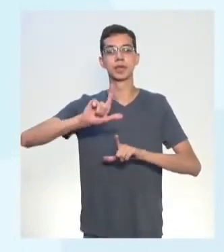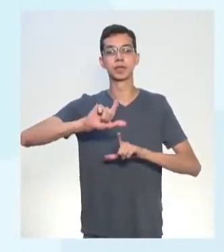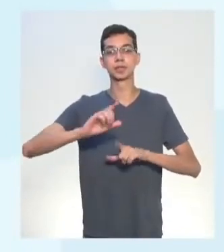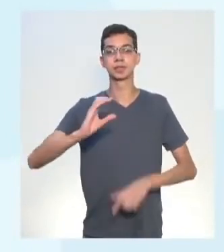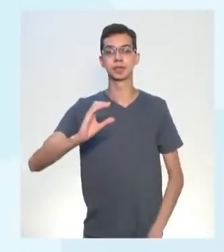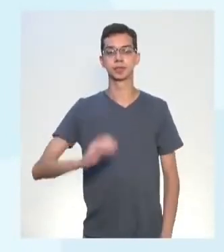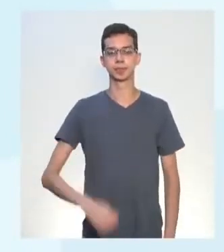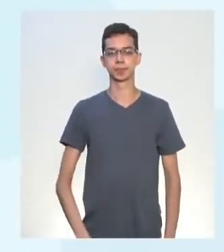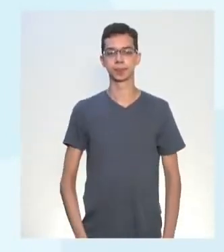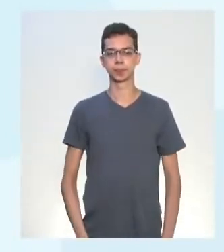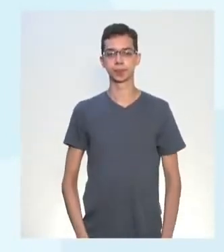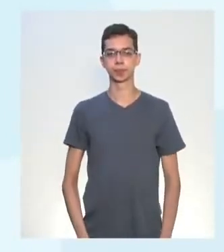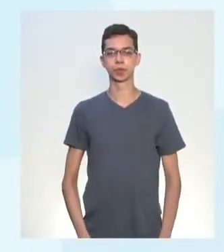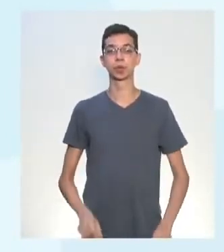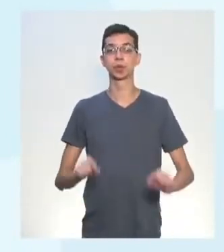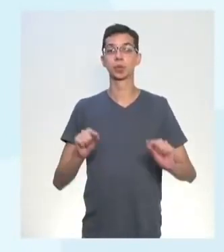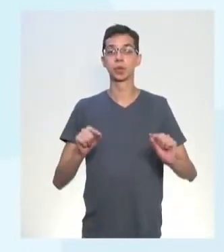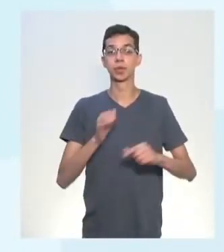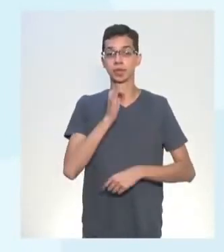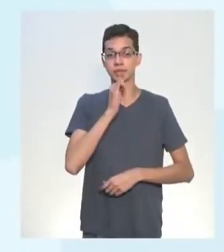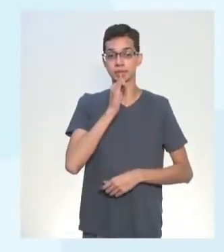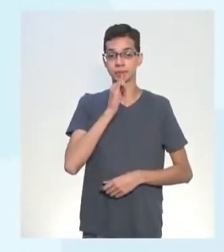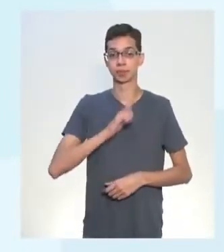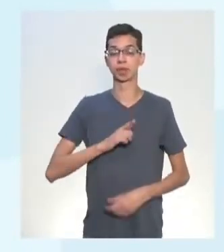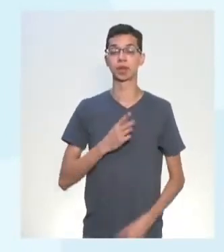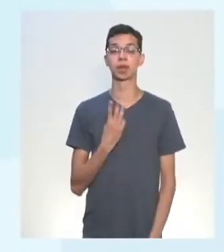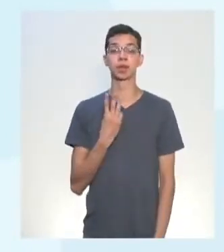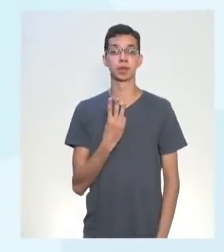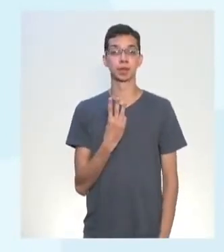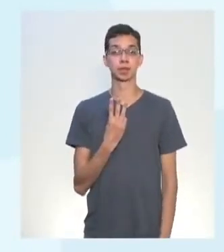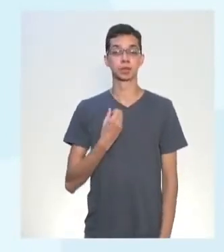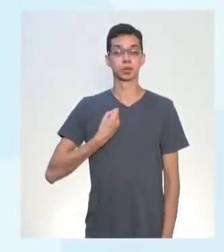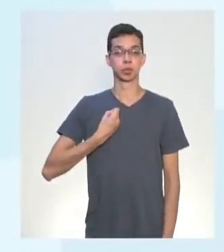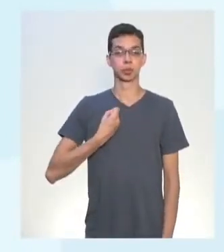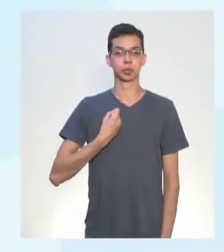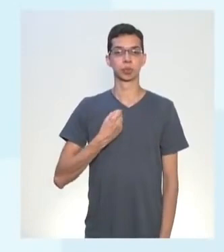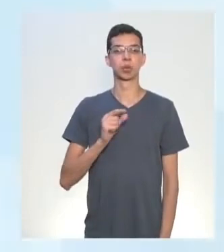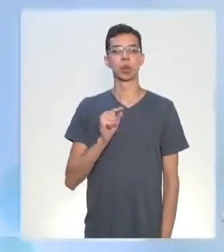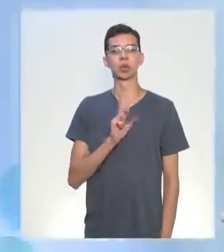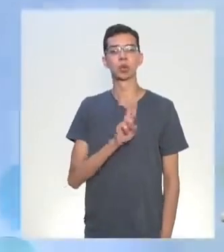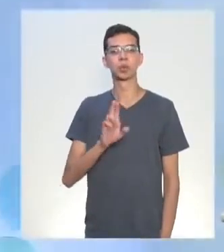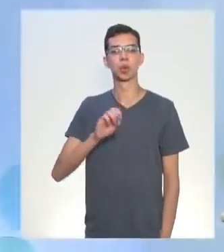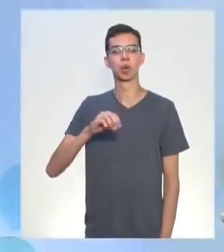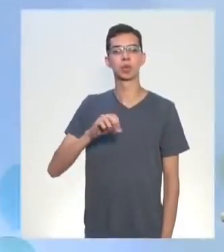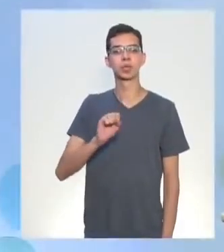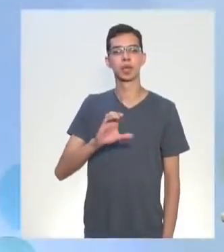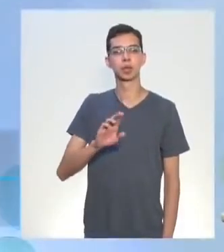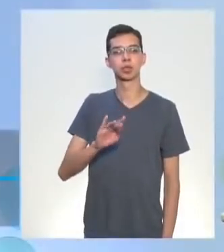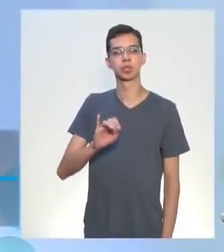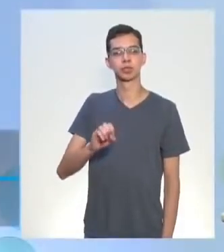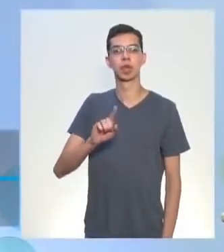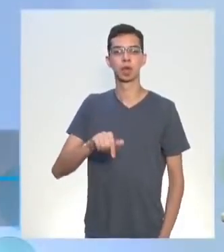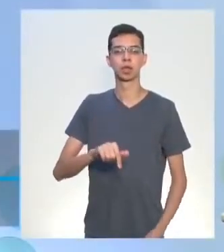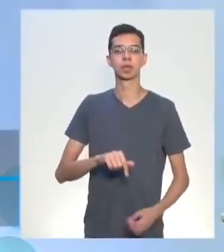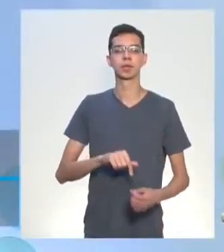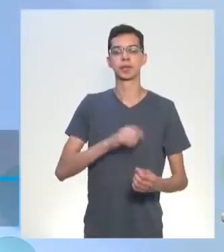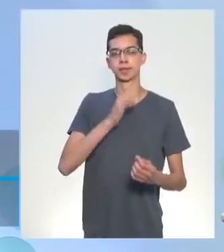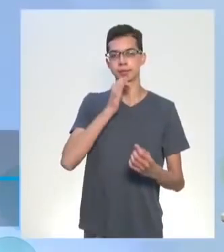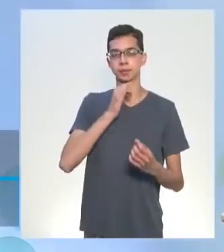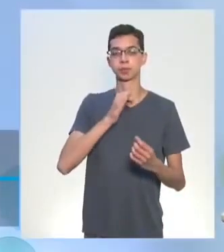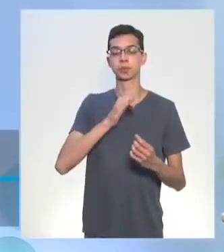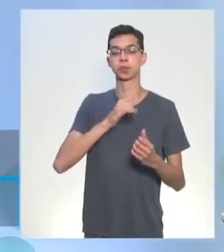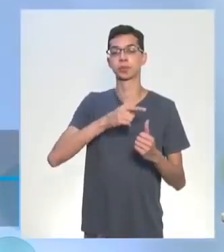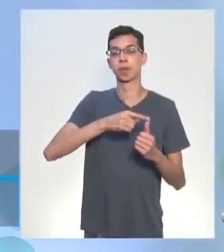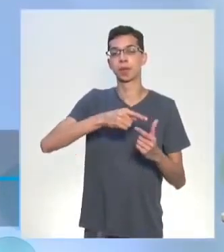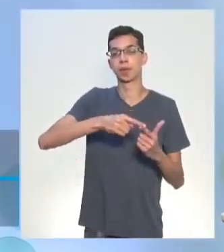de 3 números consecutivos. O número consecutivo é aquele que vem um depois do outro. Os números naturais, eles têm consecutivos,